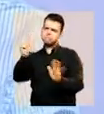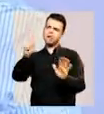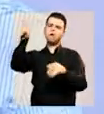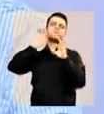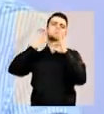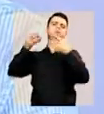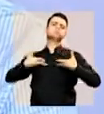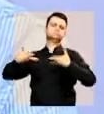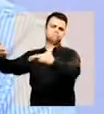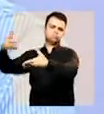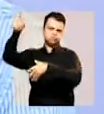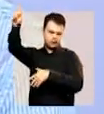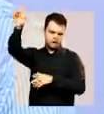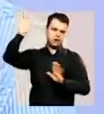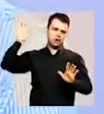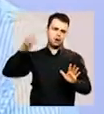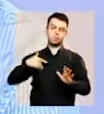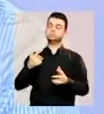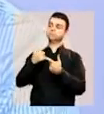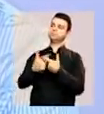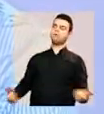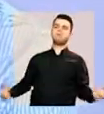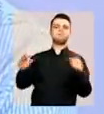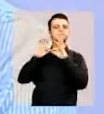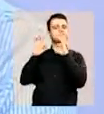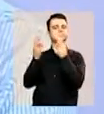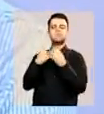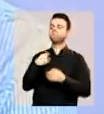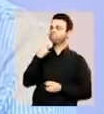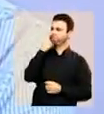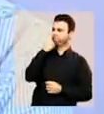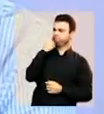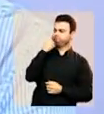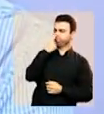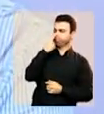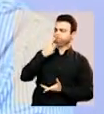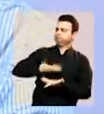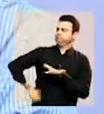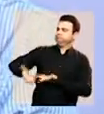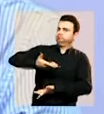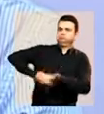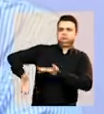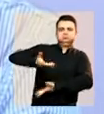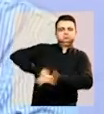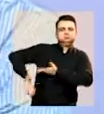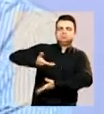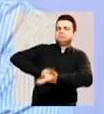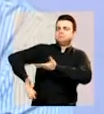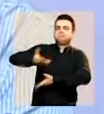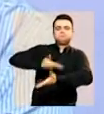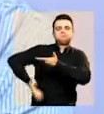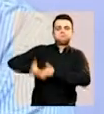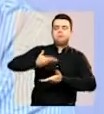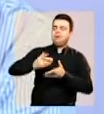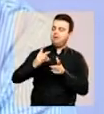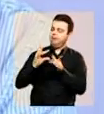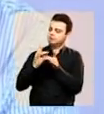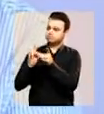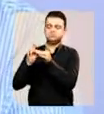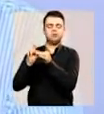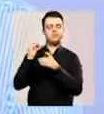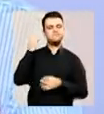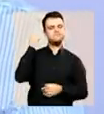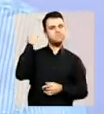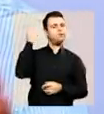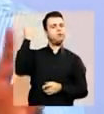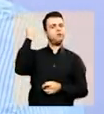tanta boa sorte, assim, de ter essa família, assim, que eu tive um contato, uma interação, uma integração muito forte lá,